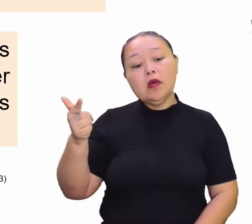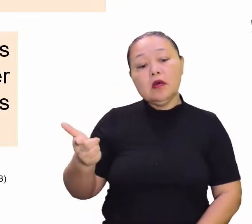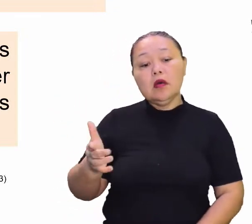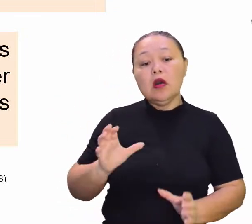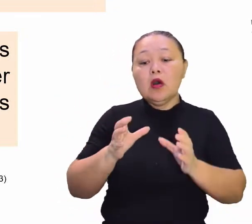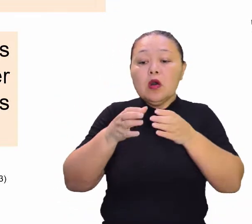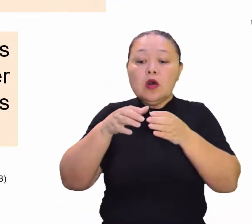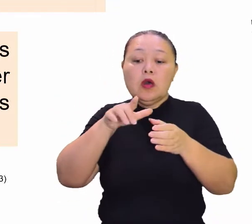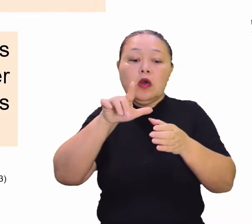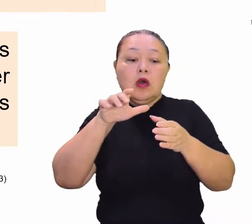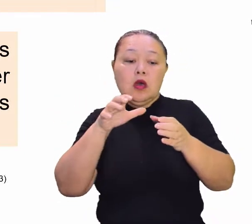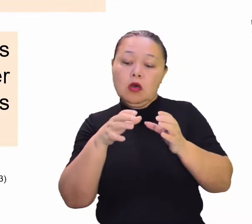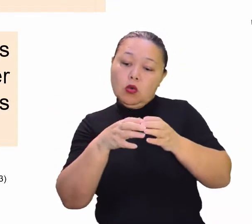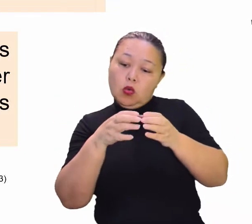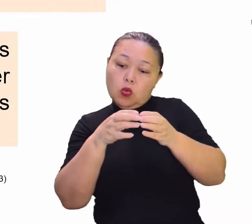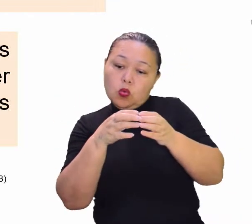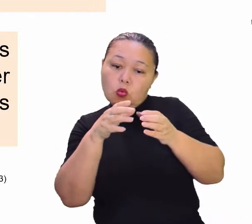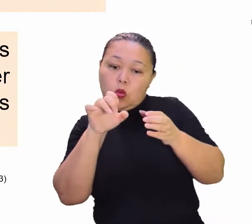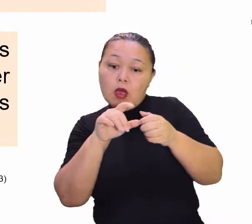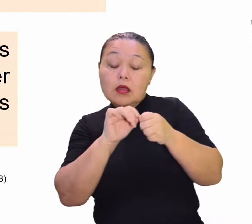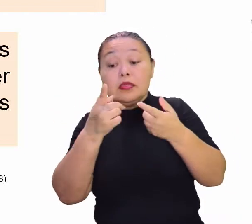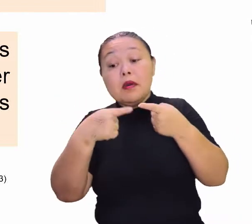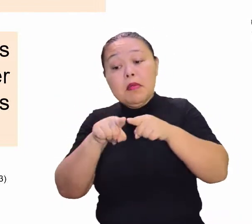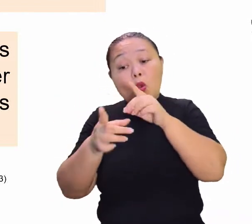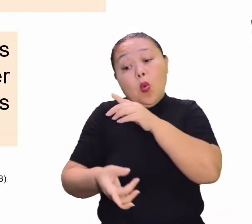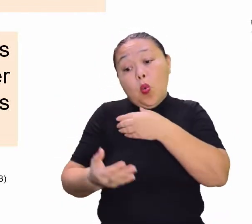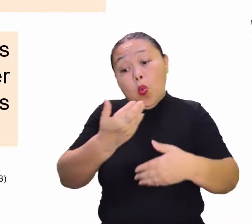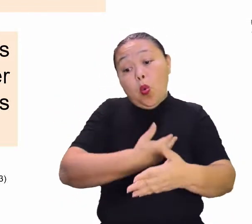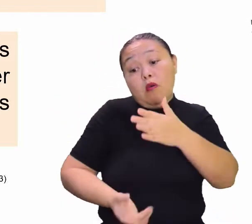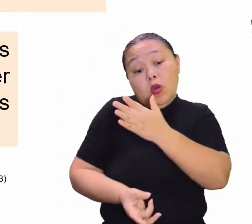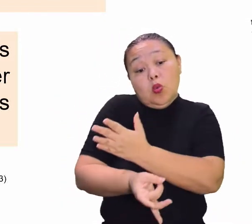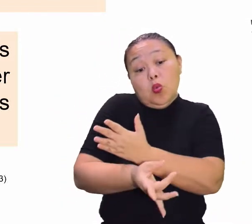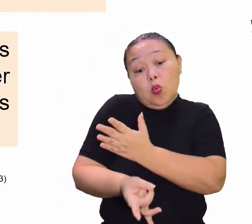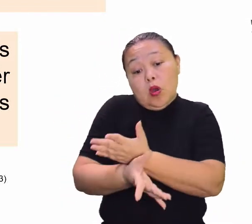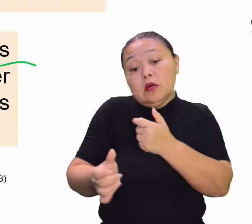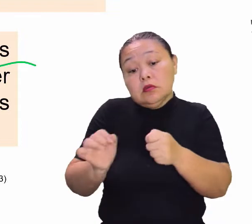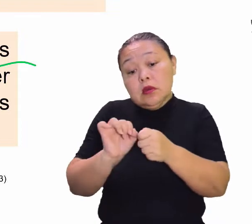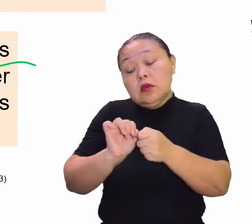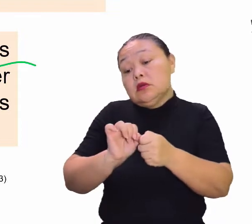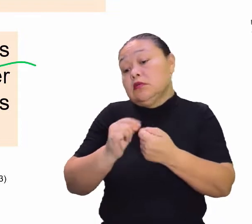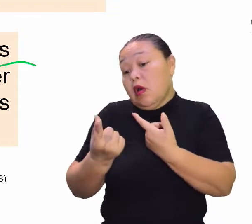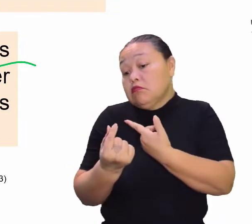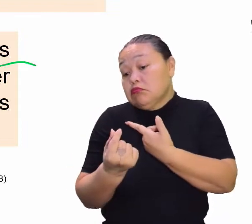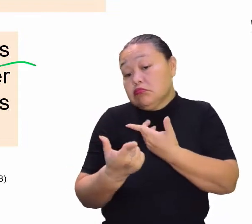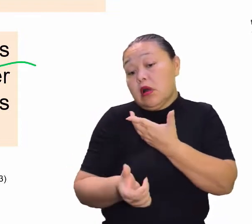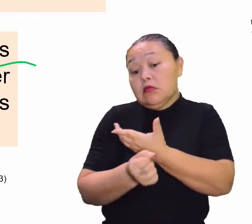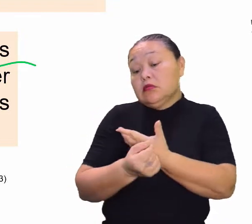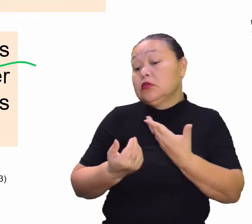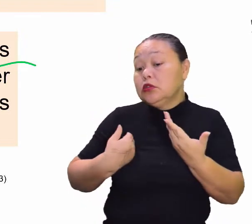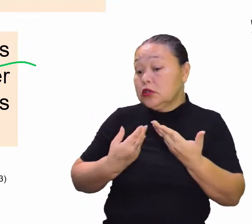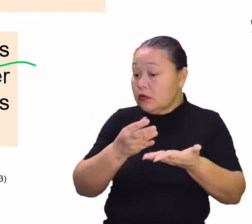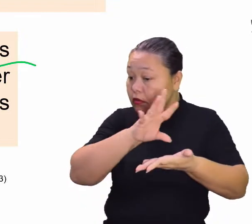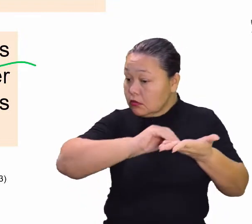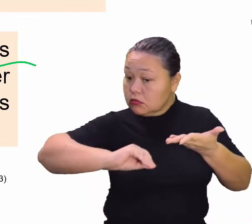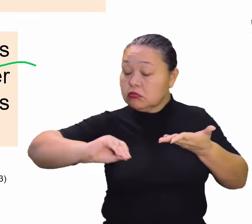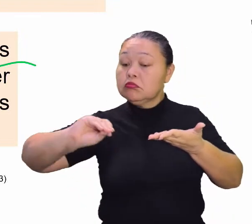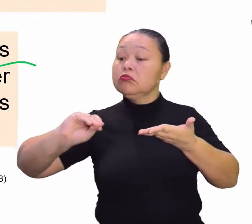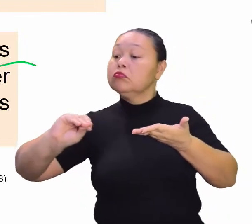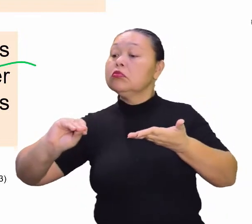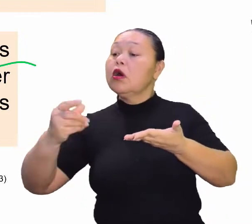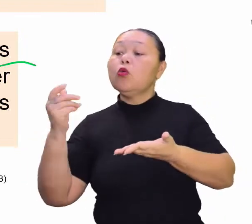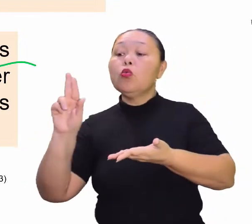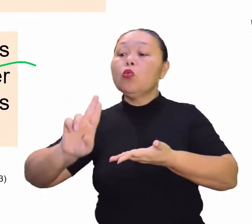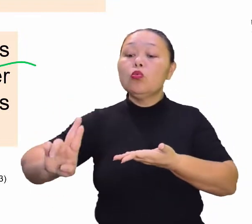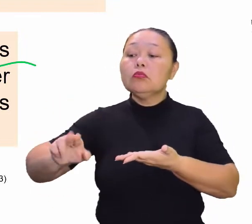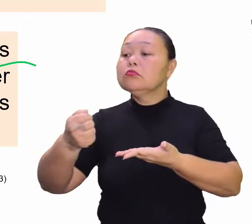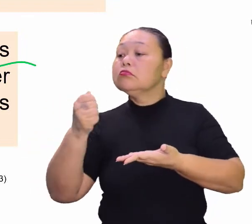elites privilegiadas e governo corrupto desviam boa parte das verbas que deveriam ser aplicadas na ampliação e melhoria dos serviços necessários